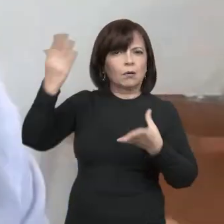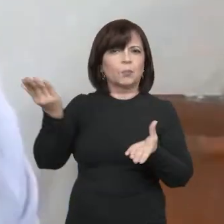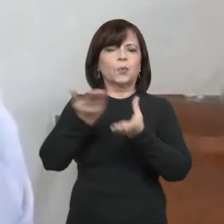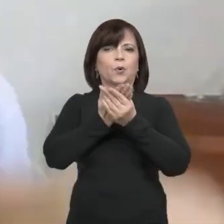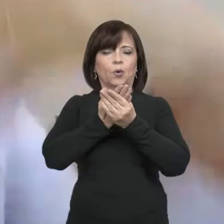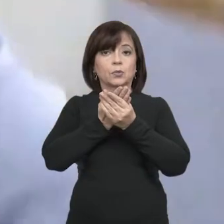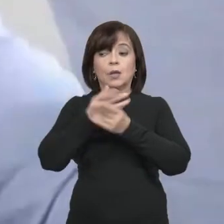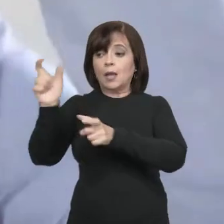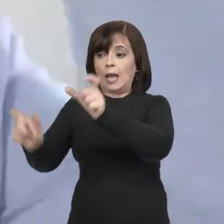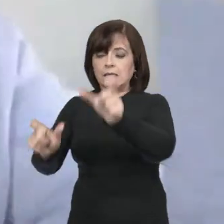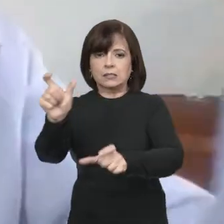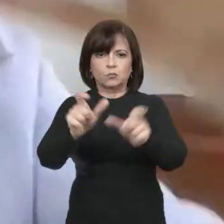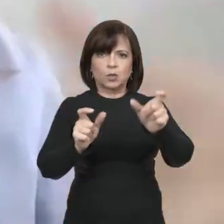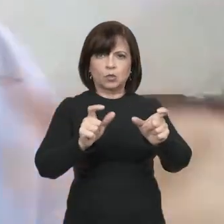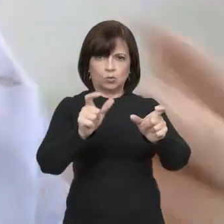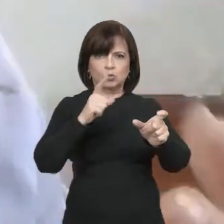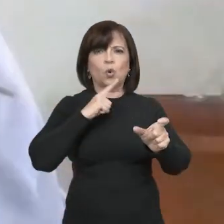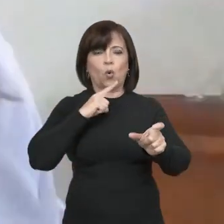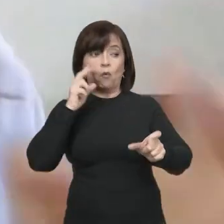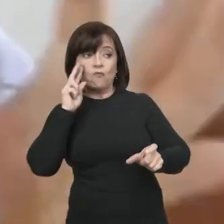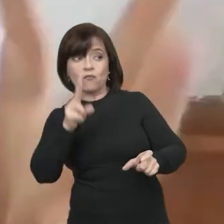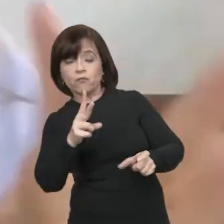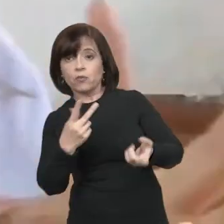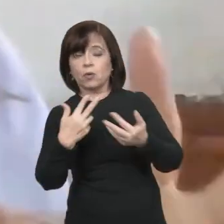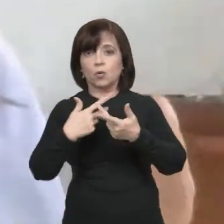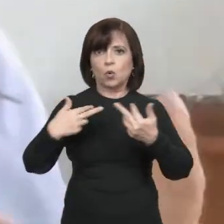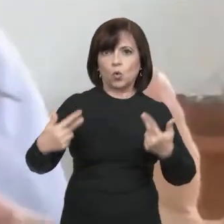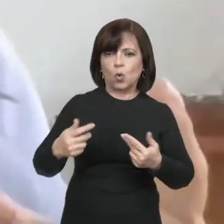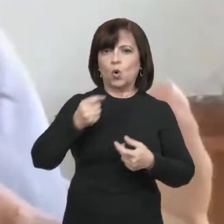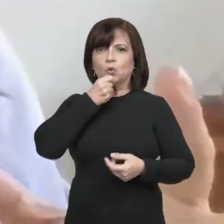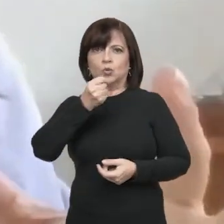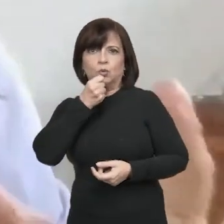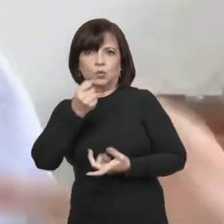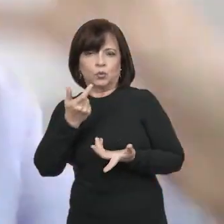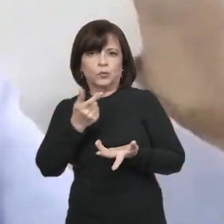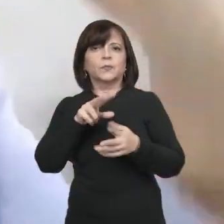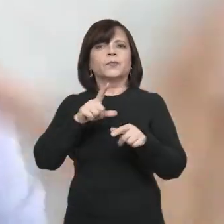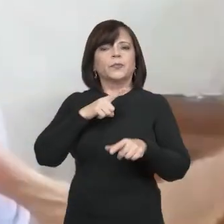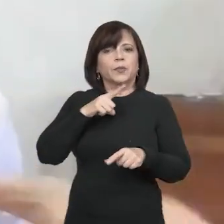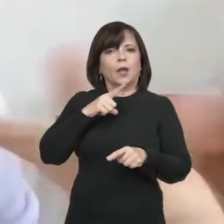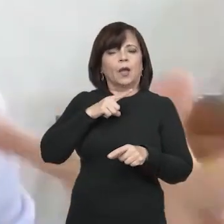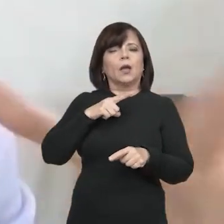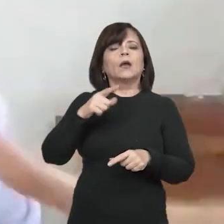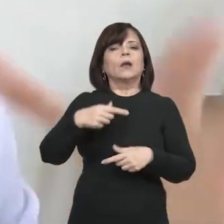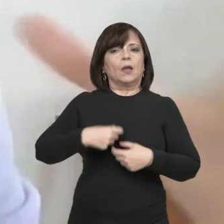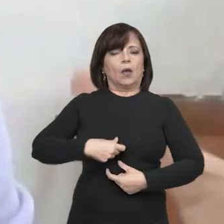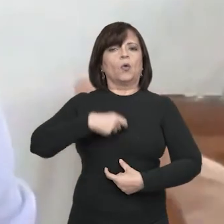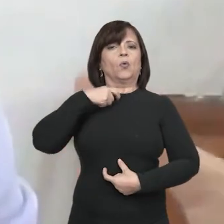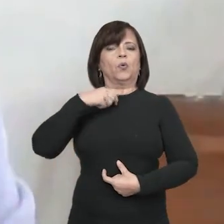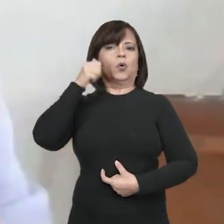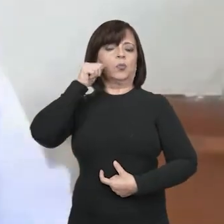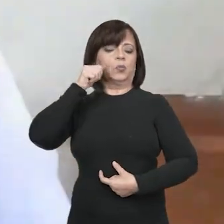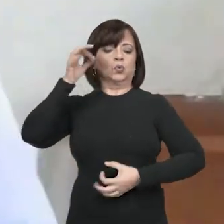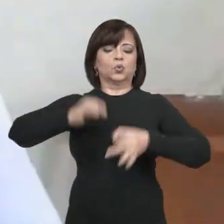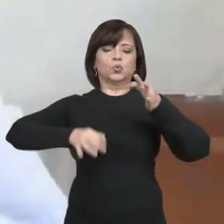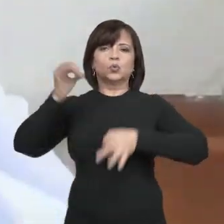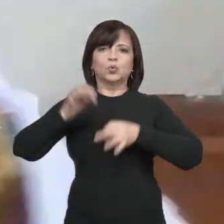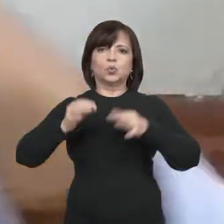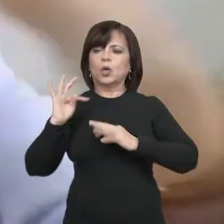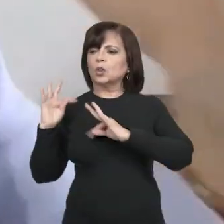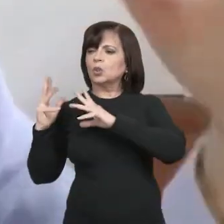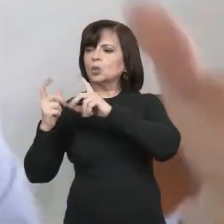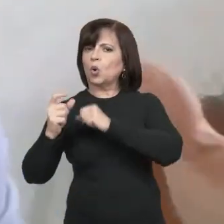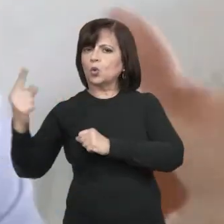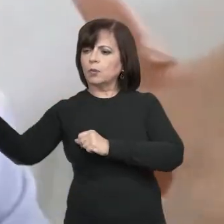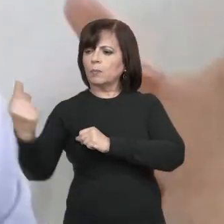foram ouvidas todas, essa perícia que foi realizada, sob o crivo do contraditório, com uma juíza presidindo essa audiência. Todas